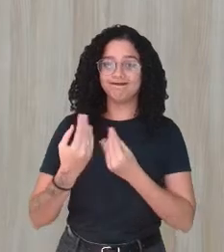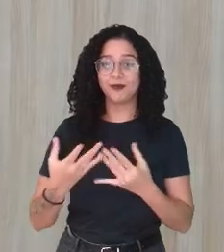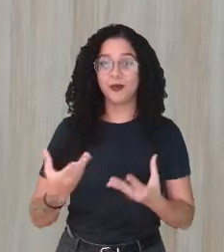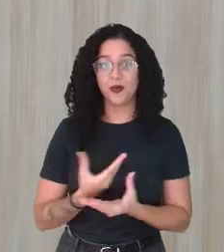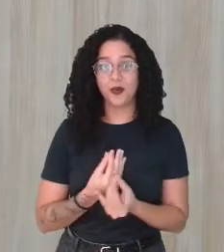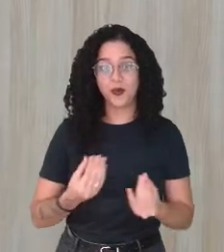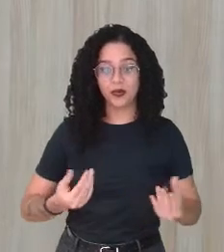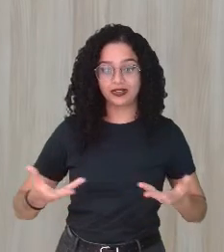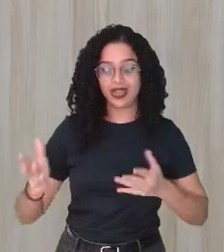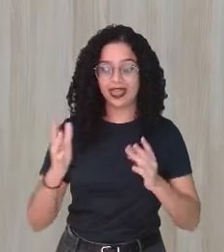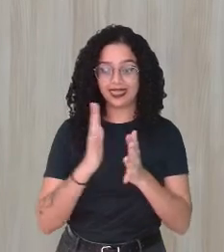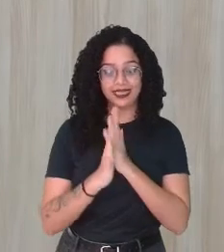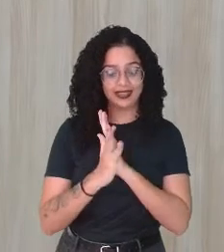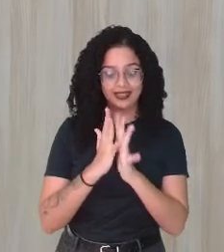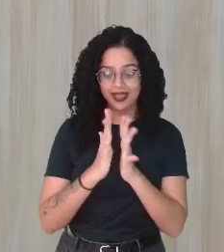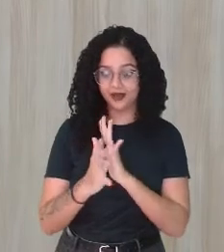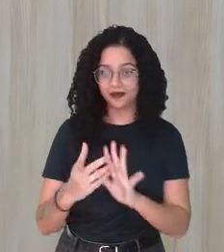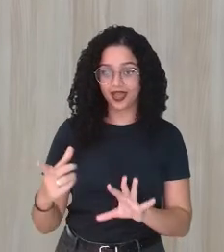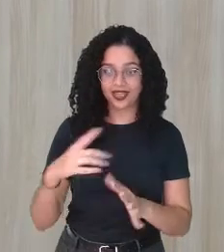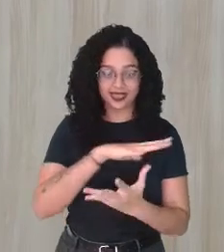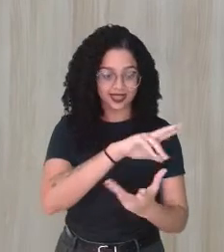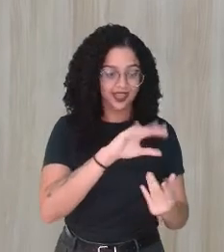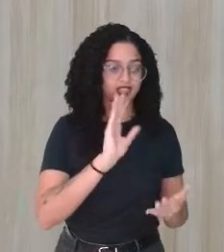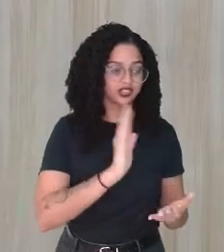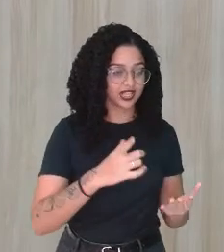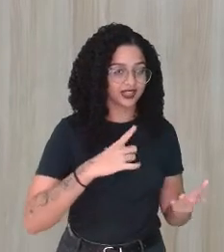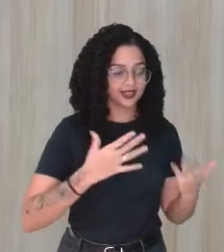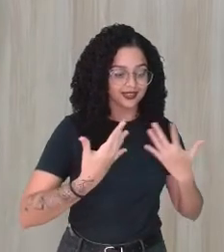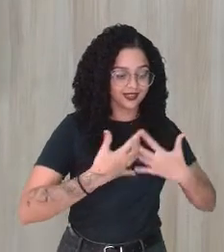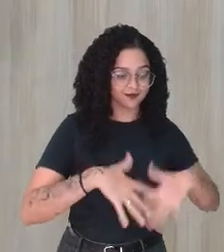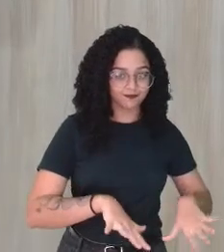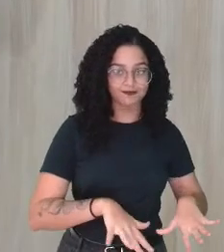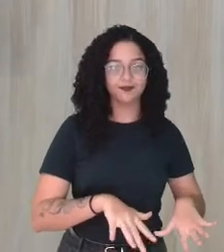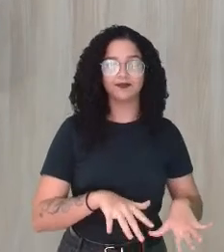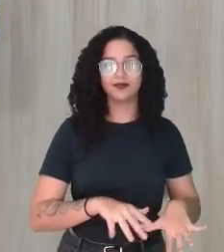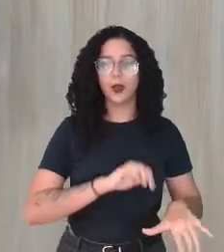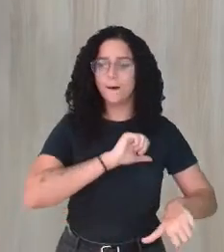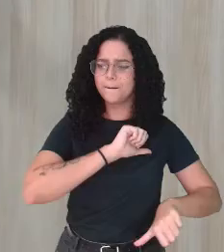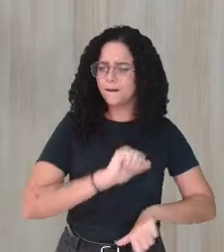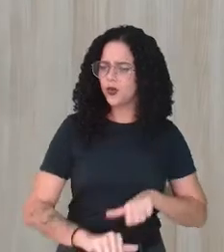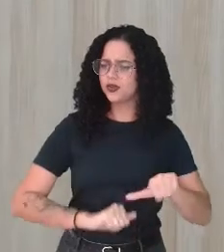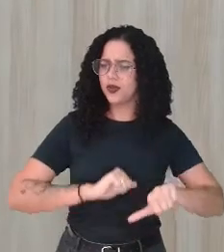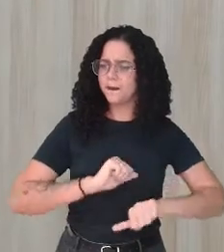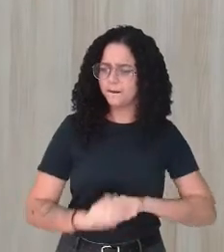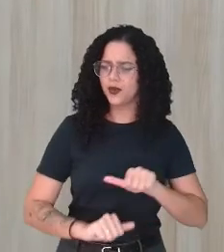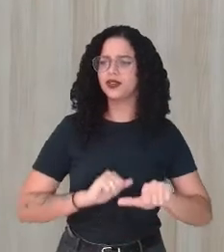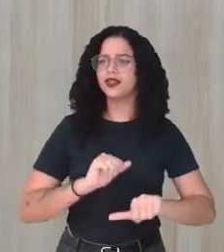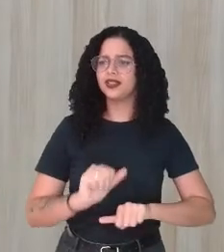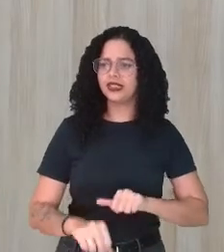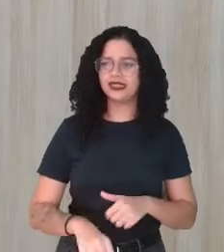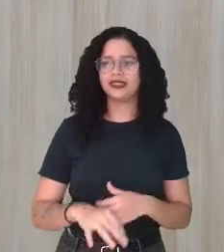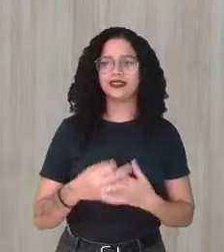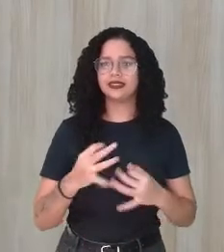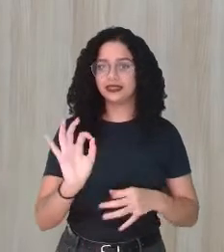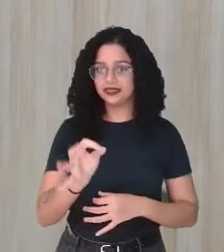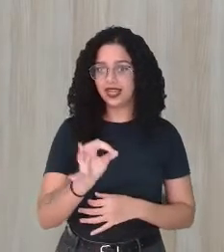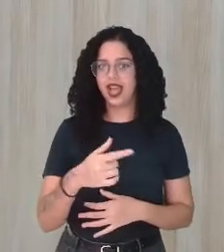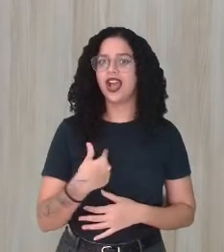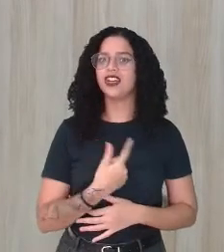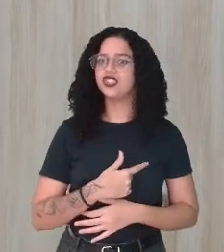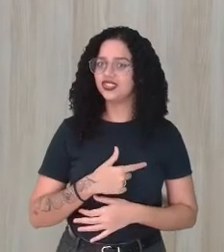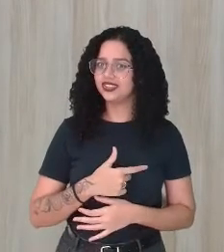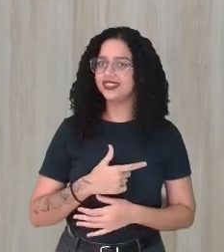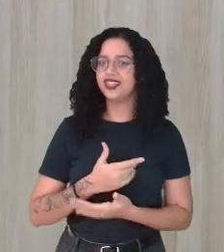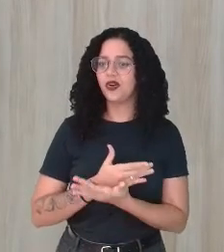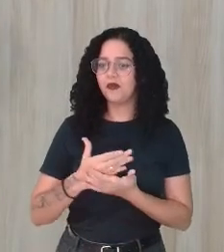esse dinamismo que a Terra já tem naturalmente, né, de mudar, tá? A gente está